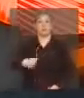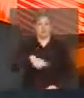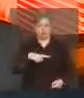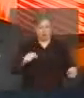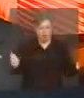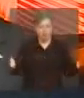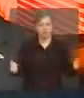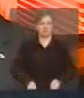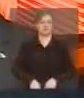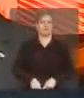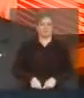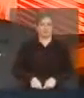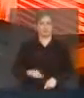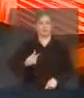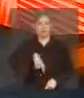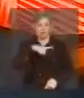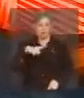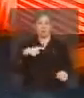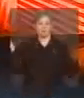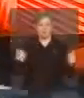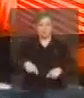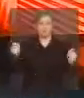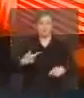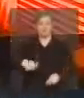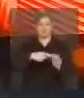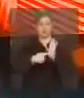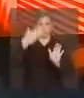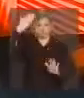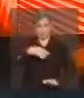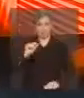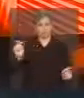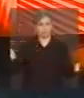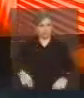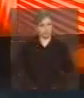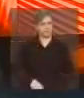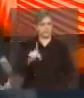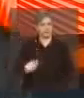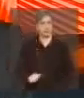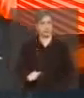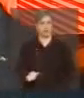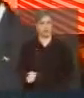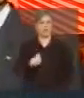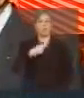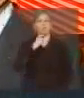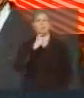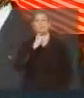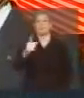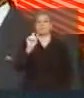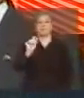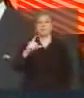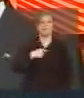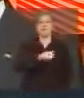Nós temos condições. Nós temos possibilidade e nós provamos que é possível. Eu duvido que tenha